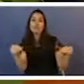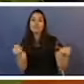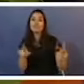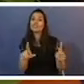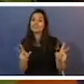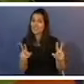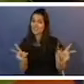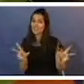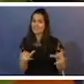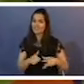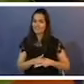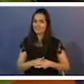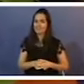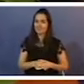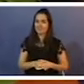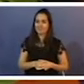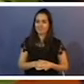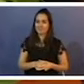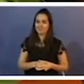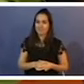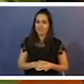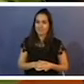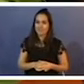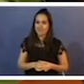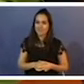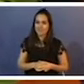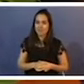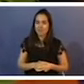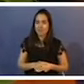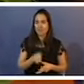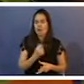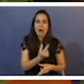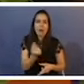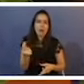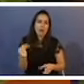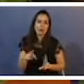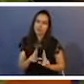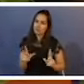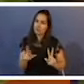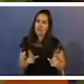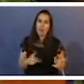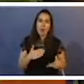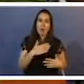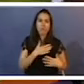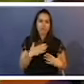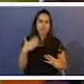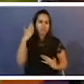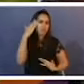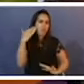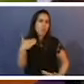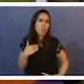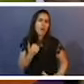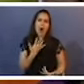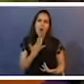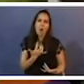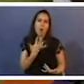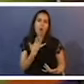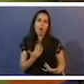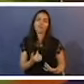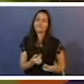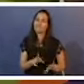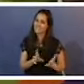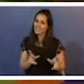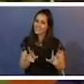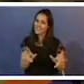diferente ó olha esse daqui aí se a gente olhar o outro já não vai tá igual seu olhar com esse também não vai cair igual Então